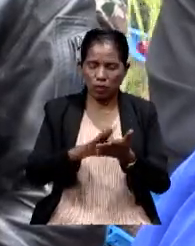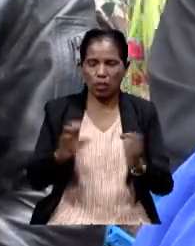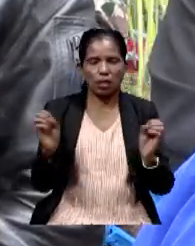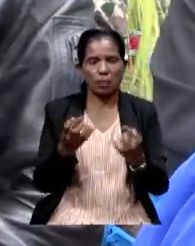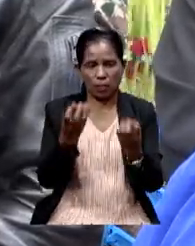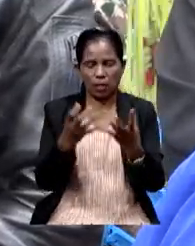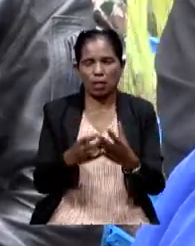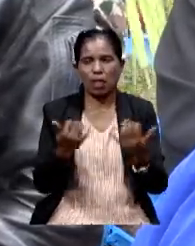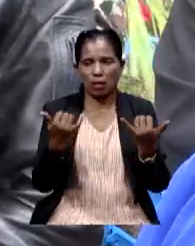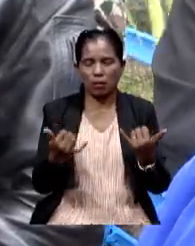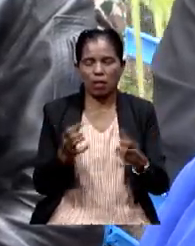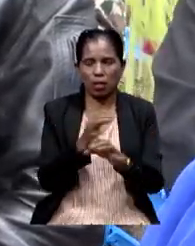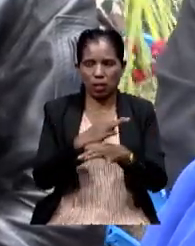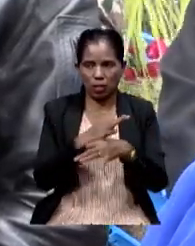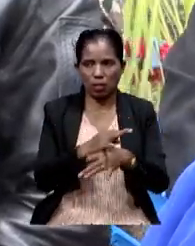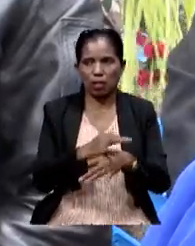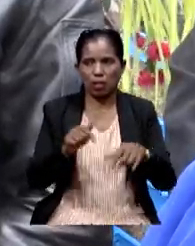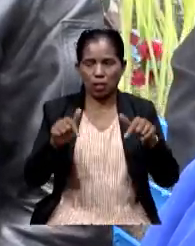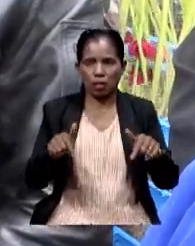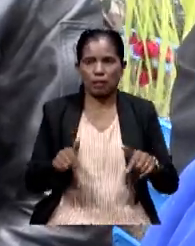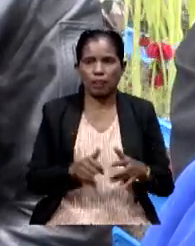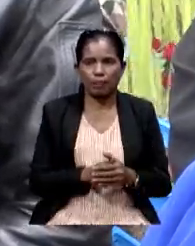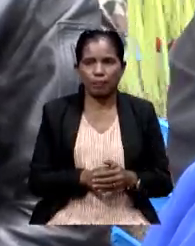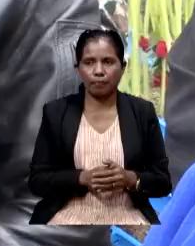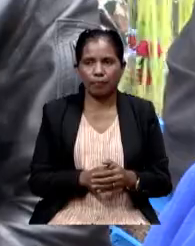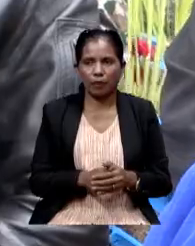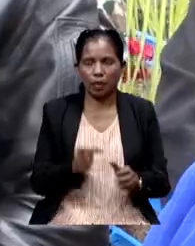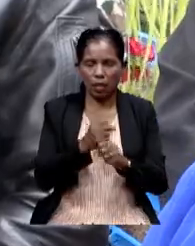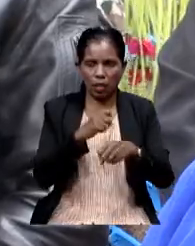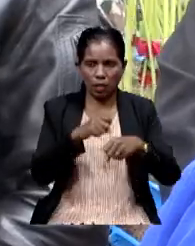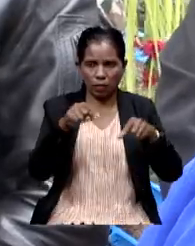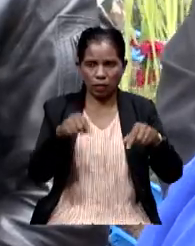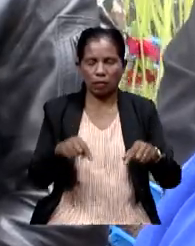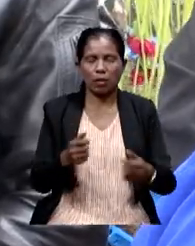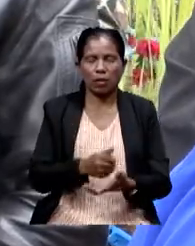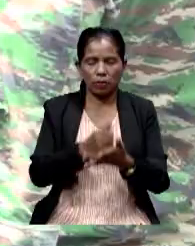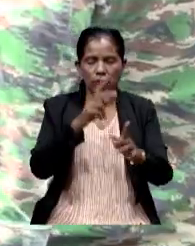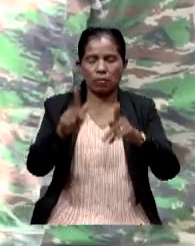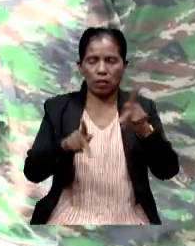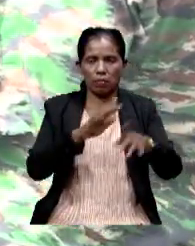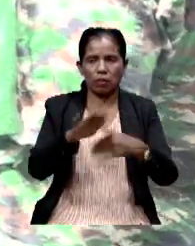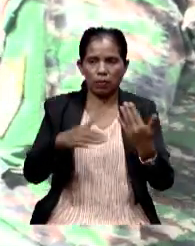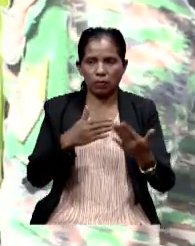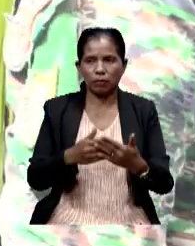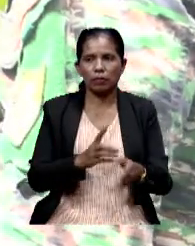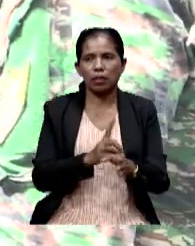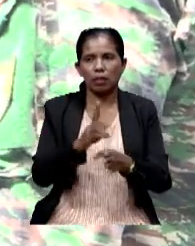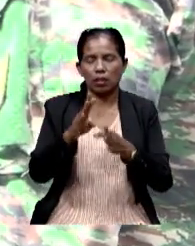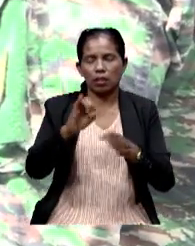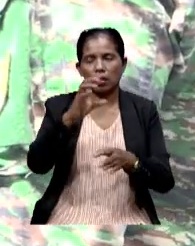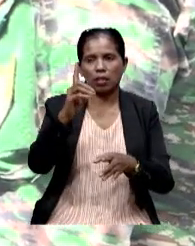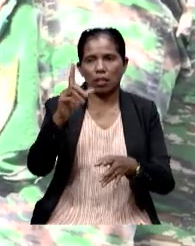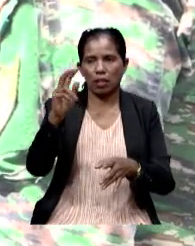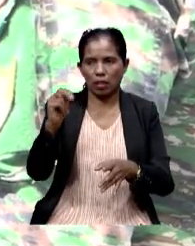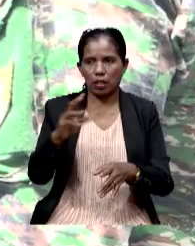hau hanuin ho instalasaun ne be makiden instala ne bele suficiente ba komunidade. Diretor IDN, chefe